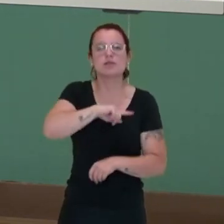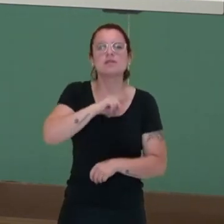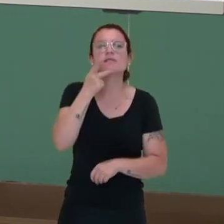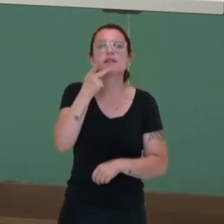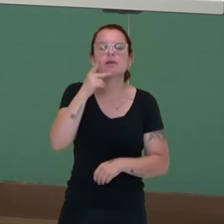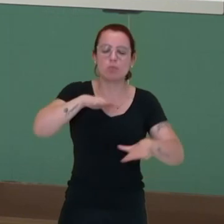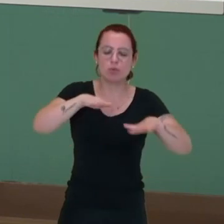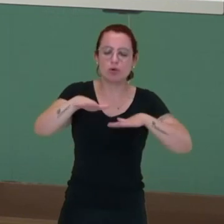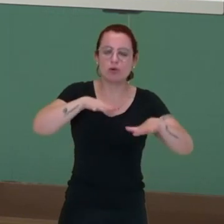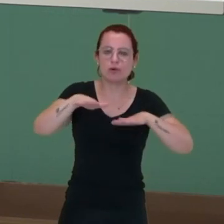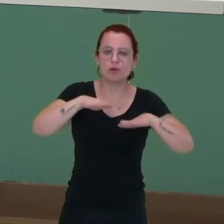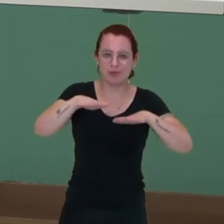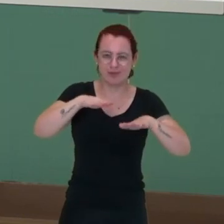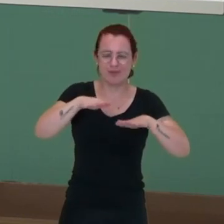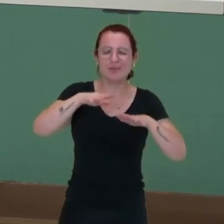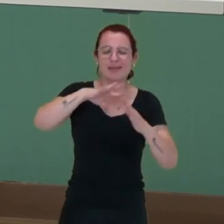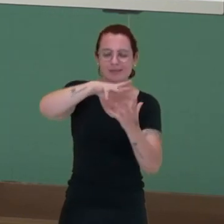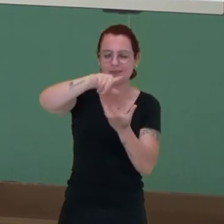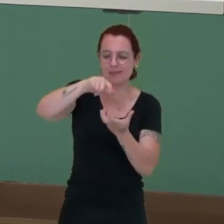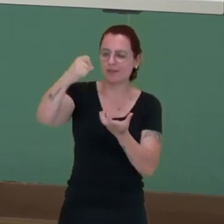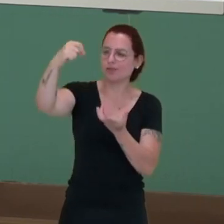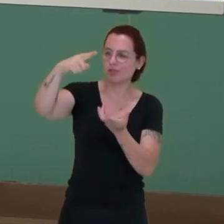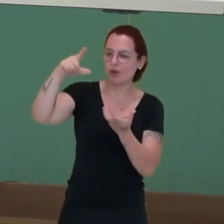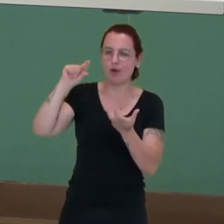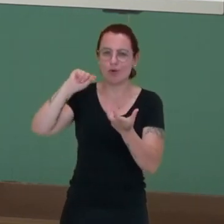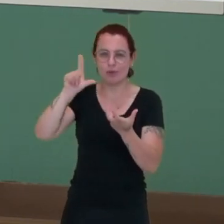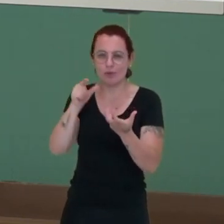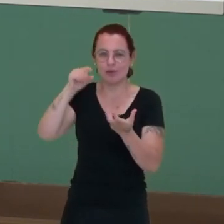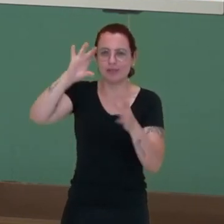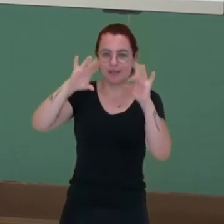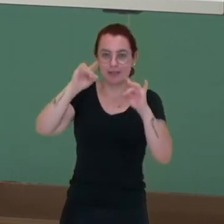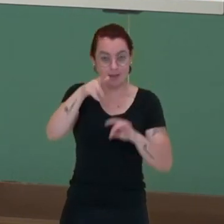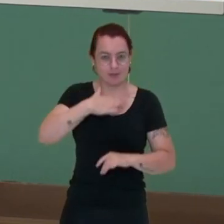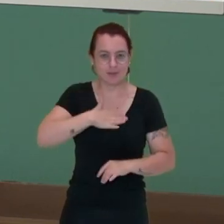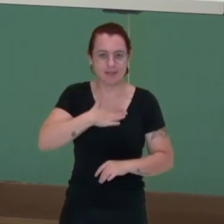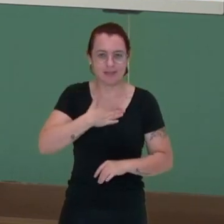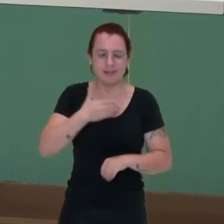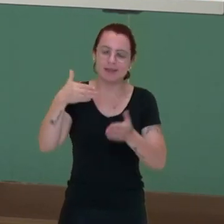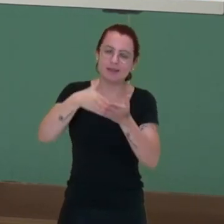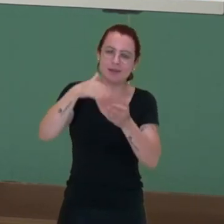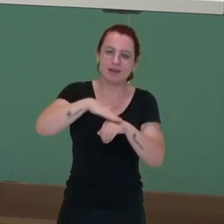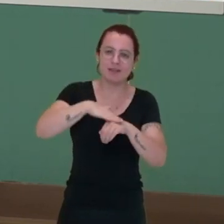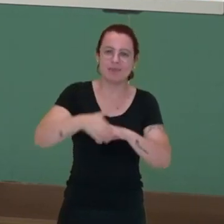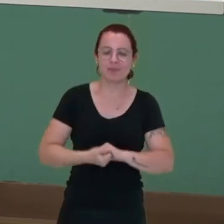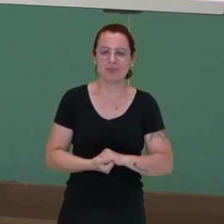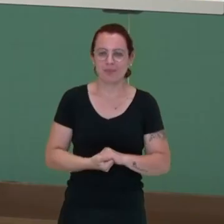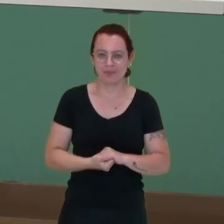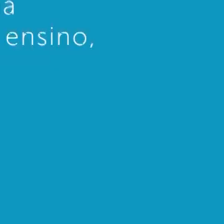movimentos orbitais de astros e satélites. Espero que tenham gostado. Até breve.